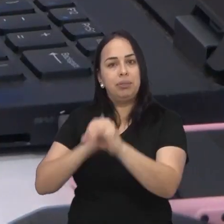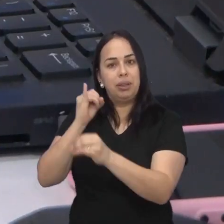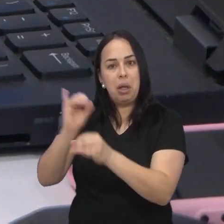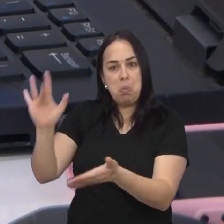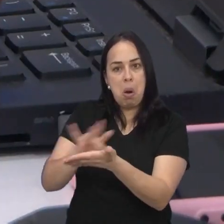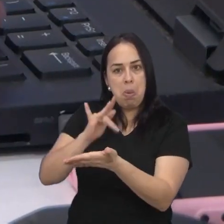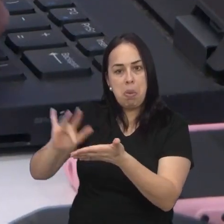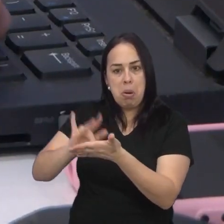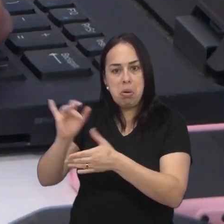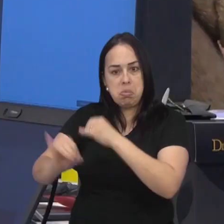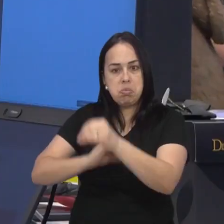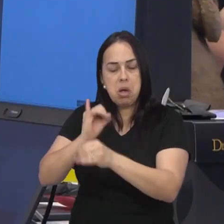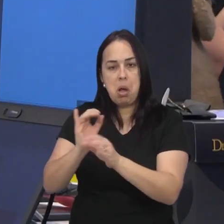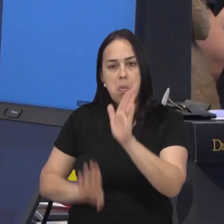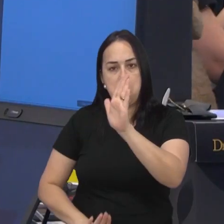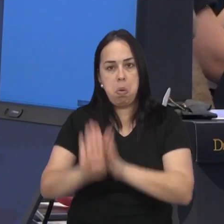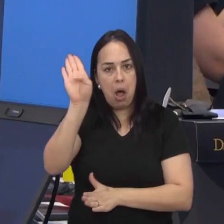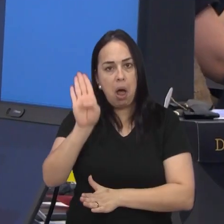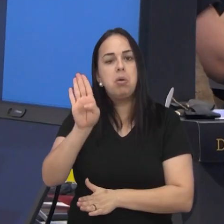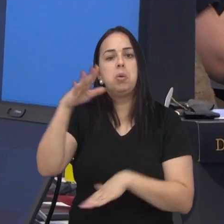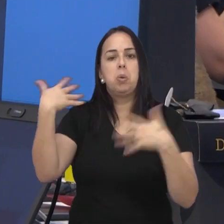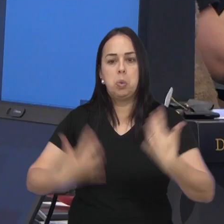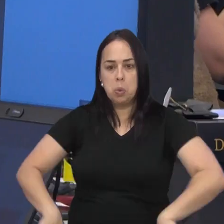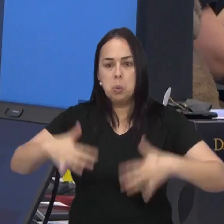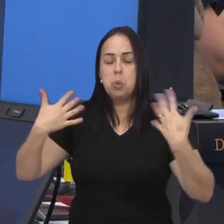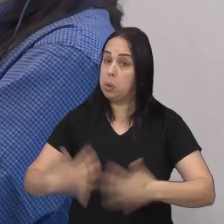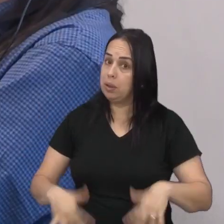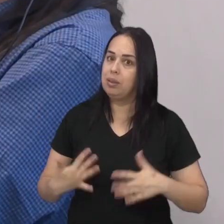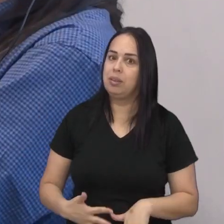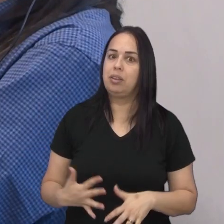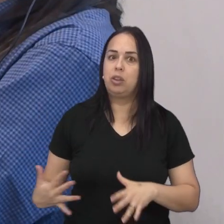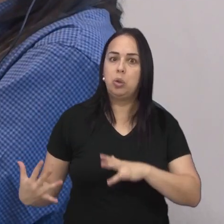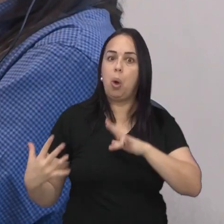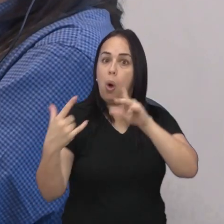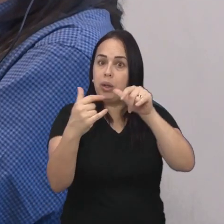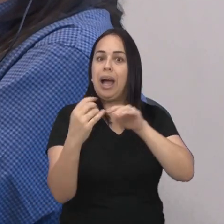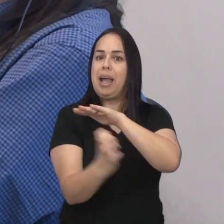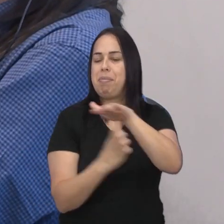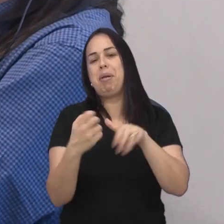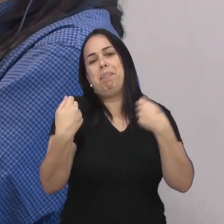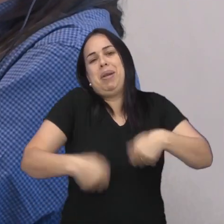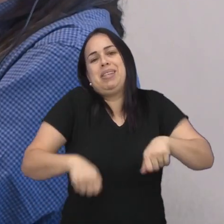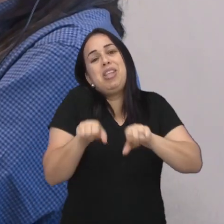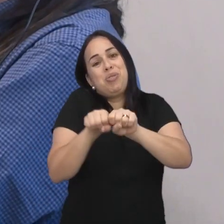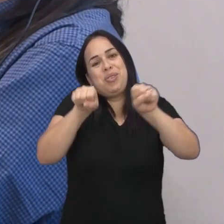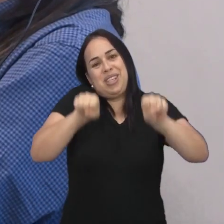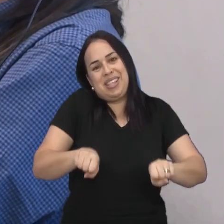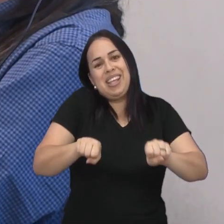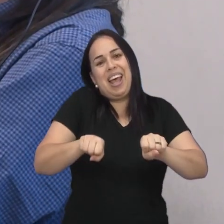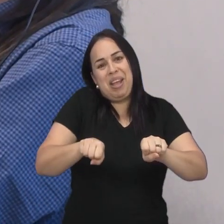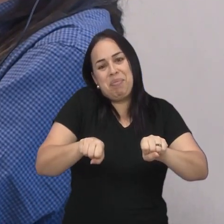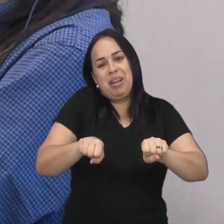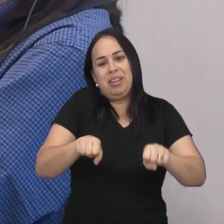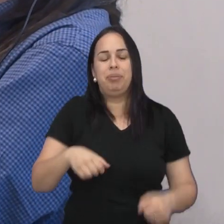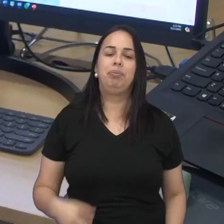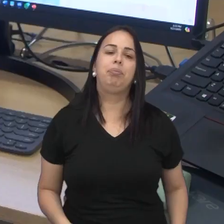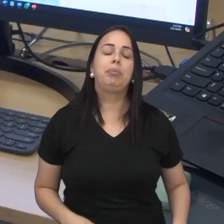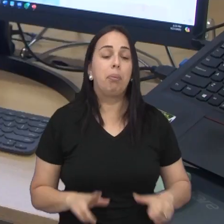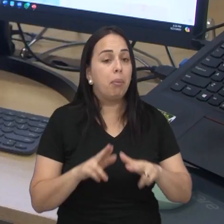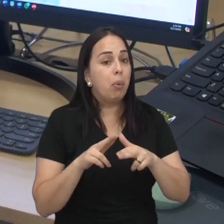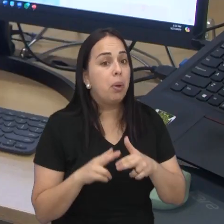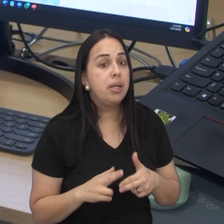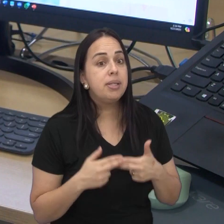impulsionou o crescimento do setor de tecnologia da informação. Hoje, toda empresa precisa de algum sistema ou recurso.